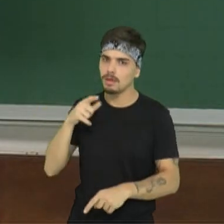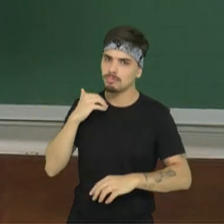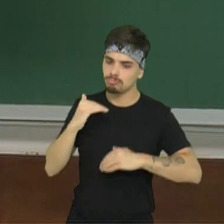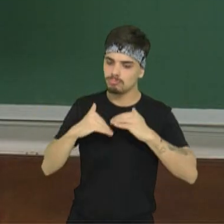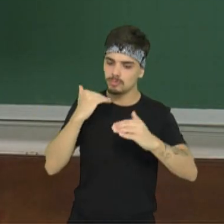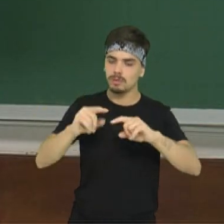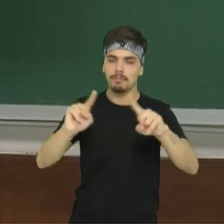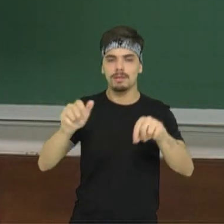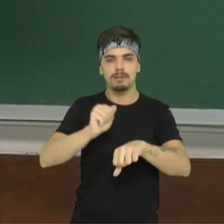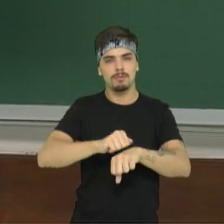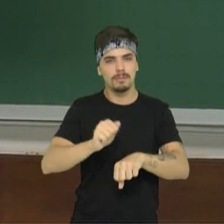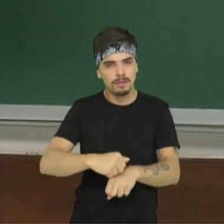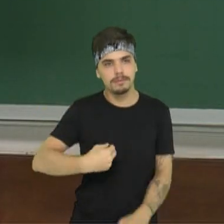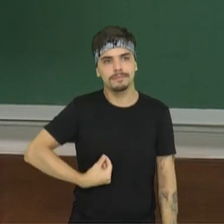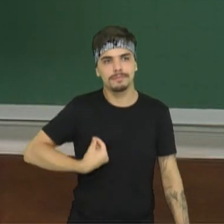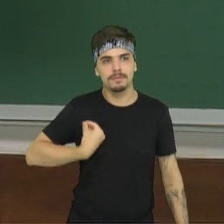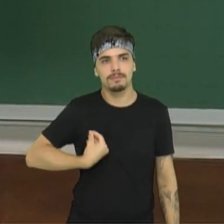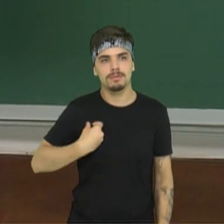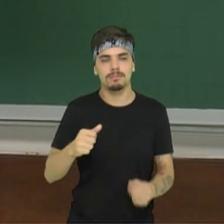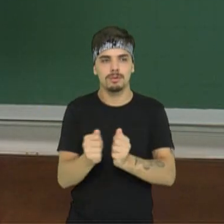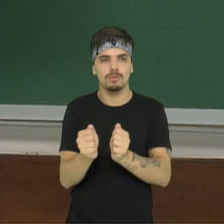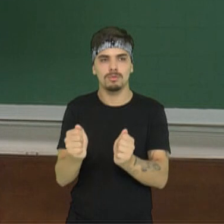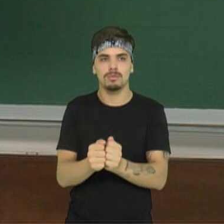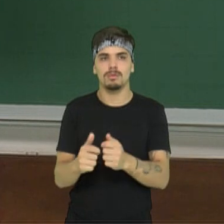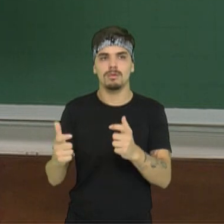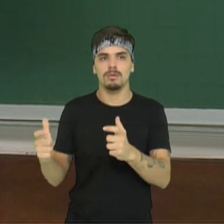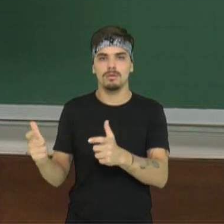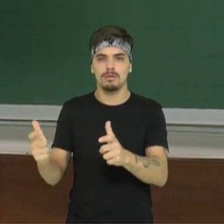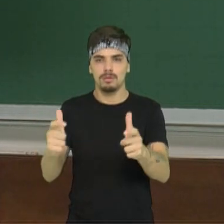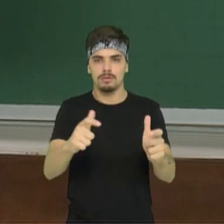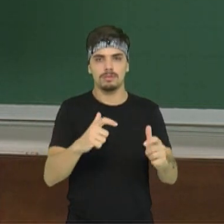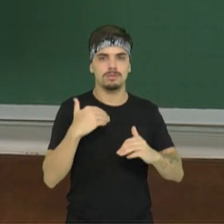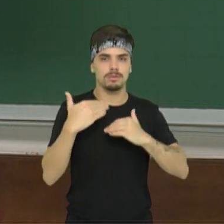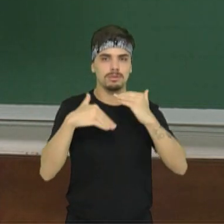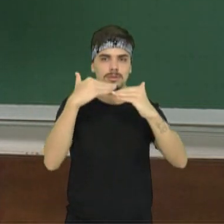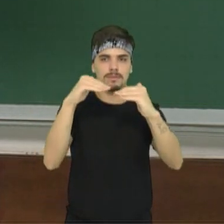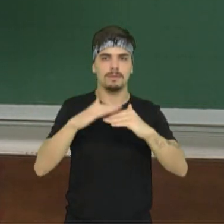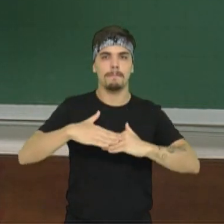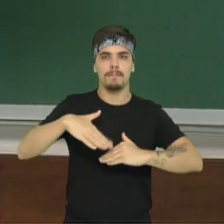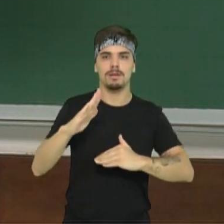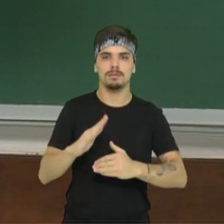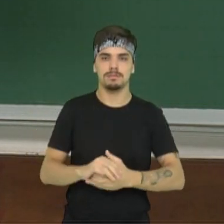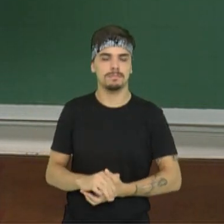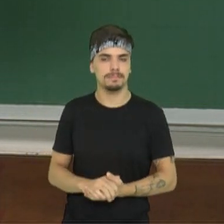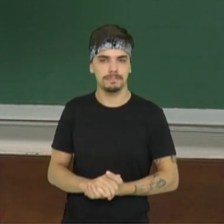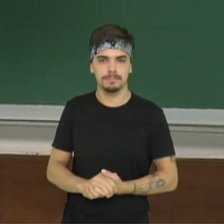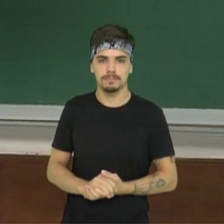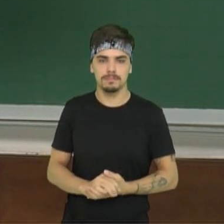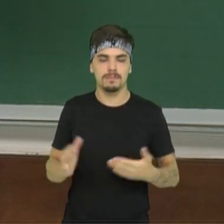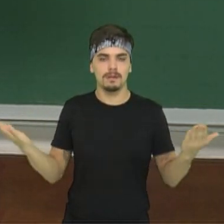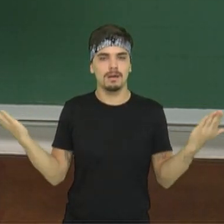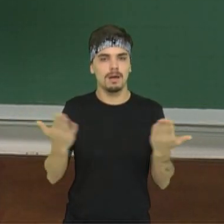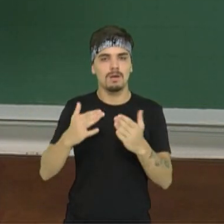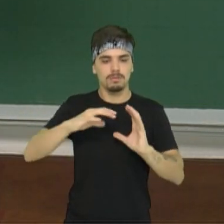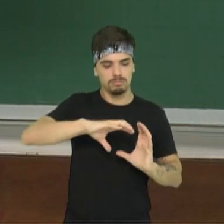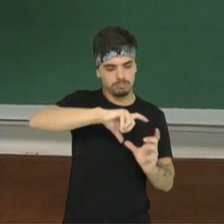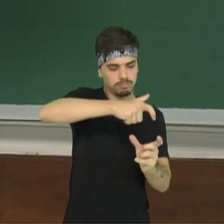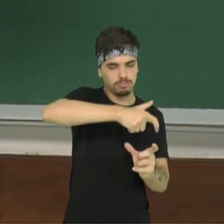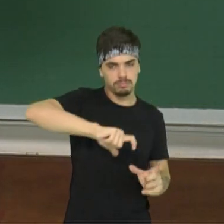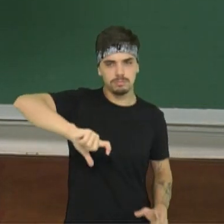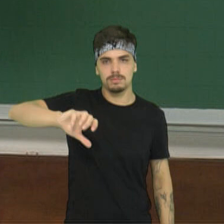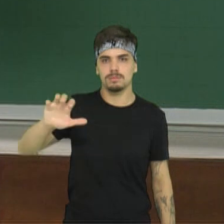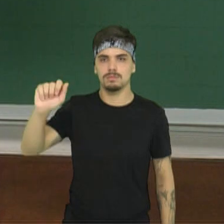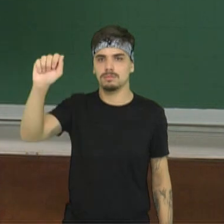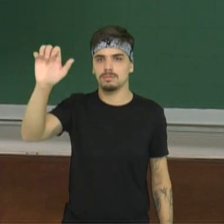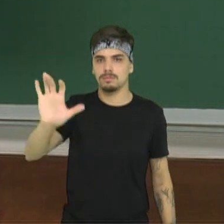a pobreza ainda convive com as áreas mais desenvolvidas. Vamos para o continente asiático,